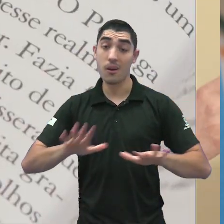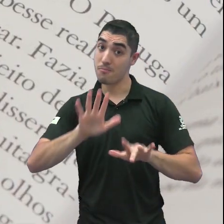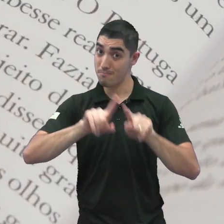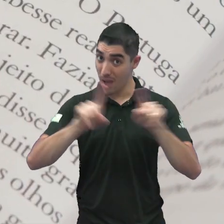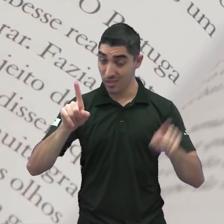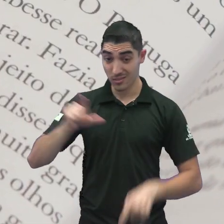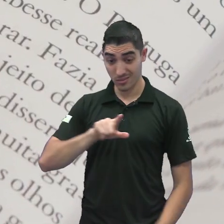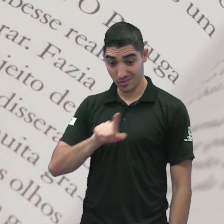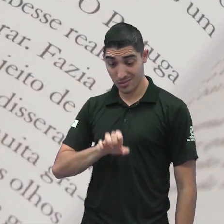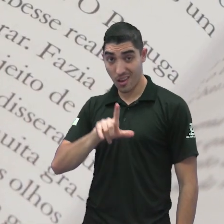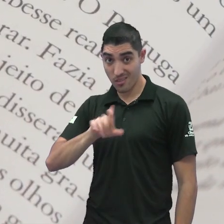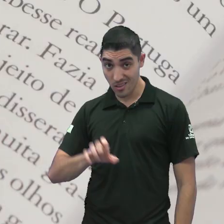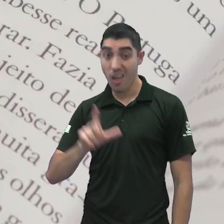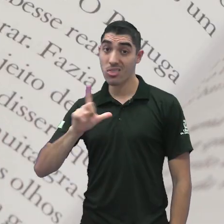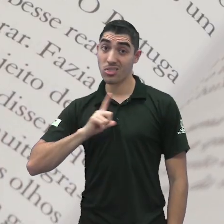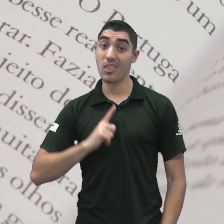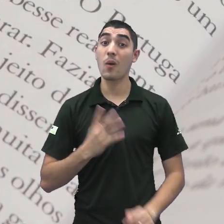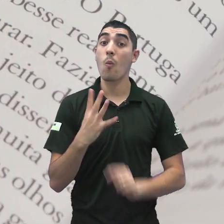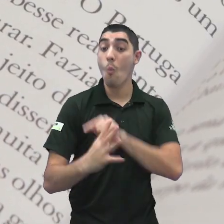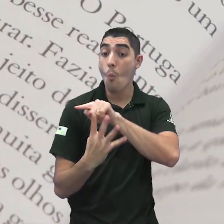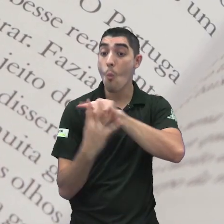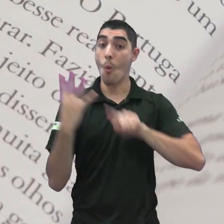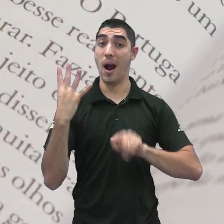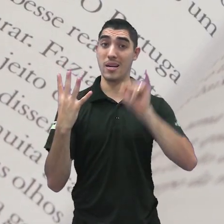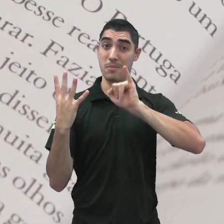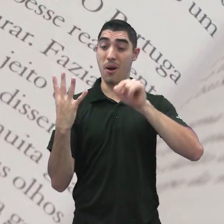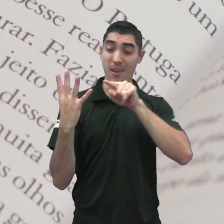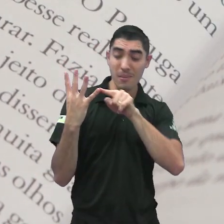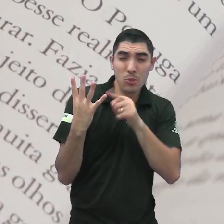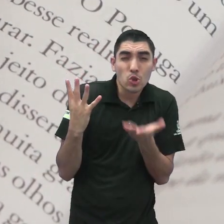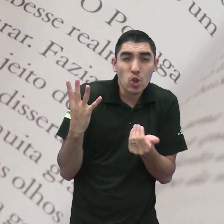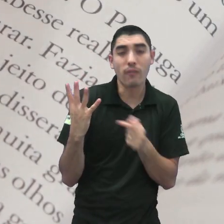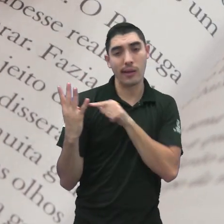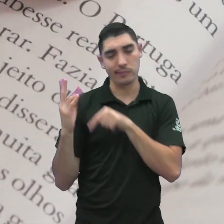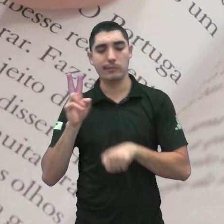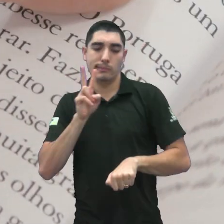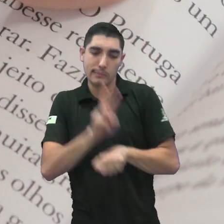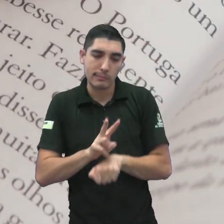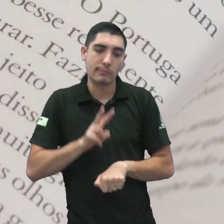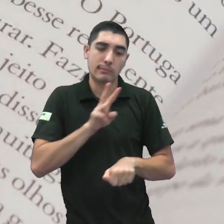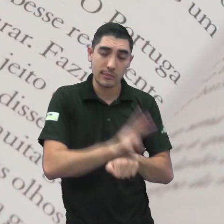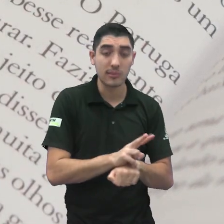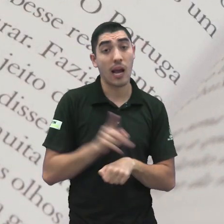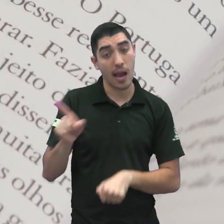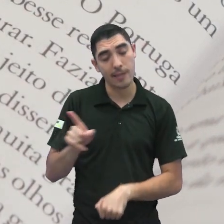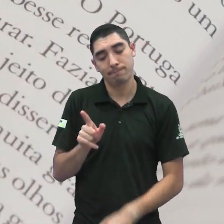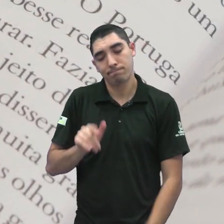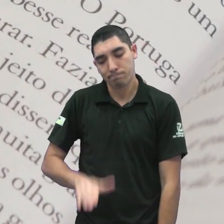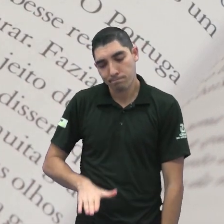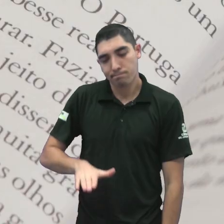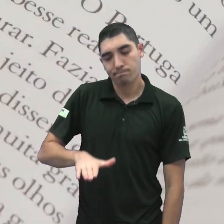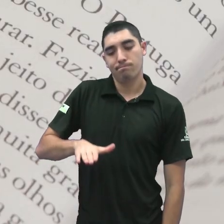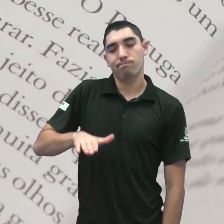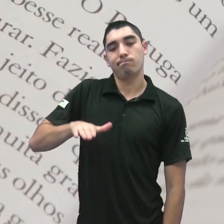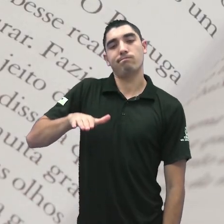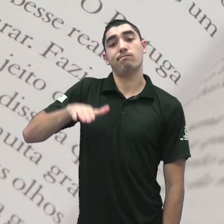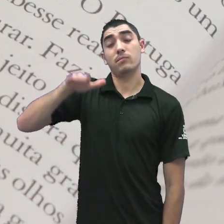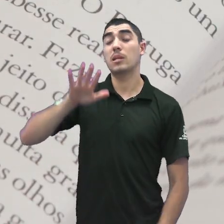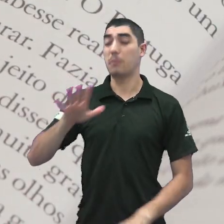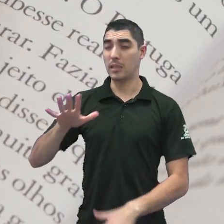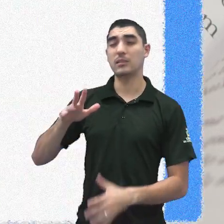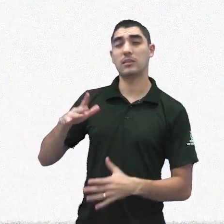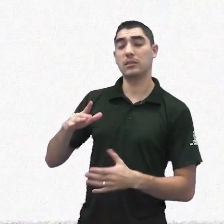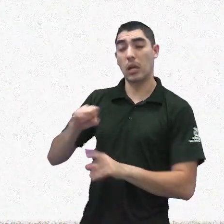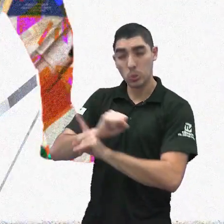Zezé não, que tem 4 irmãos e cuida do mais novo. A verdade é que essa foi a maneira dele continuar a crescer diante de um mundo que parecia